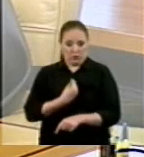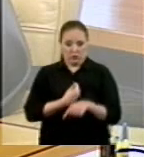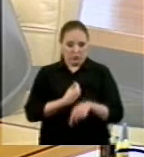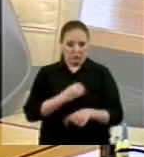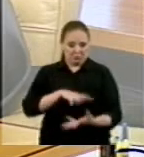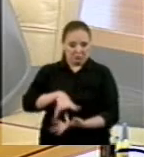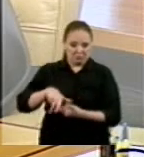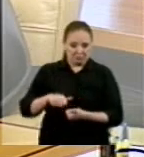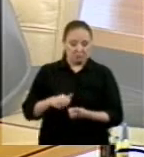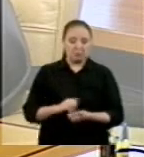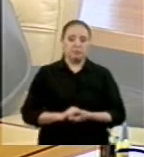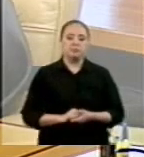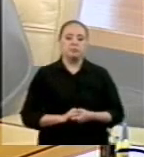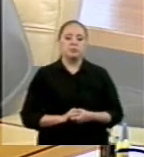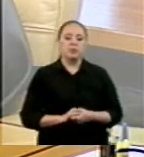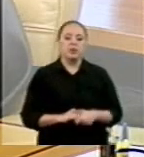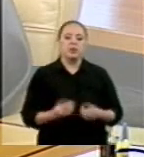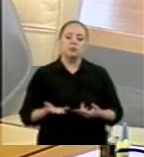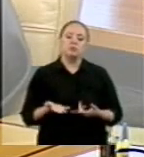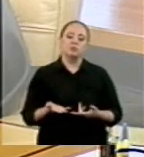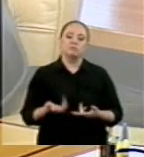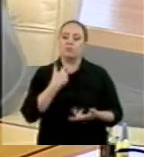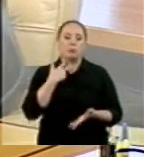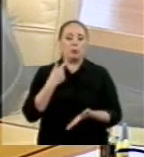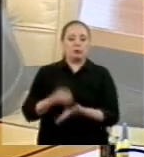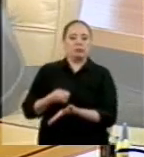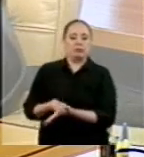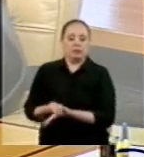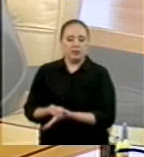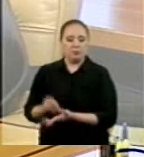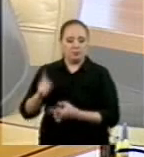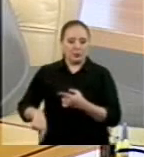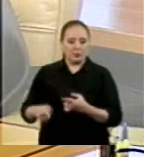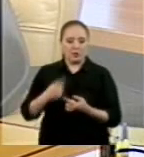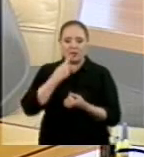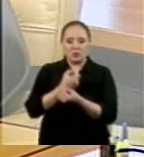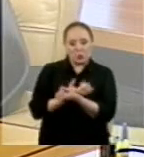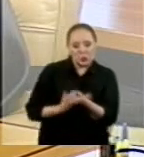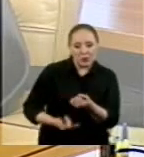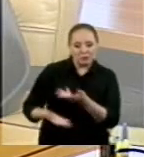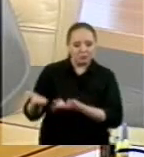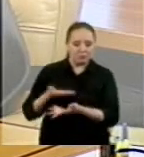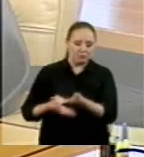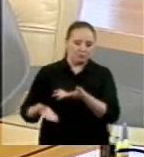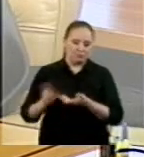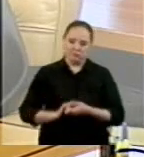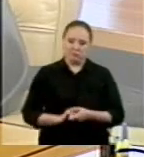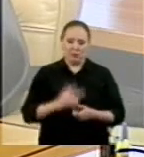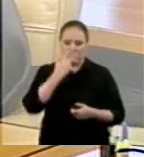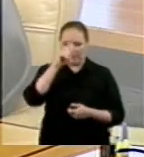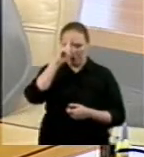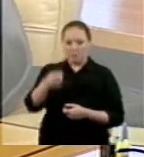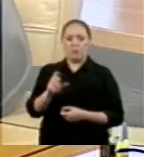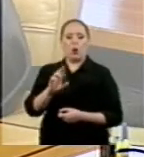existência concreta. É, portanto, uma imposição que, em meu modo de ver, se mostra imperativa